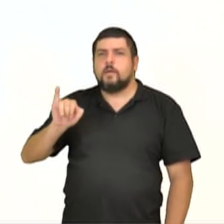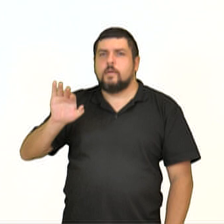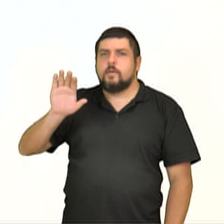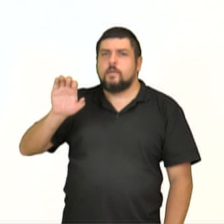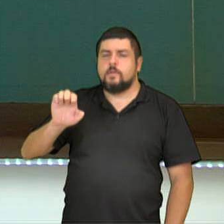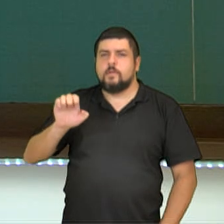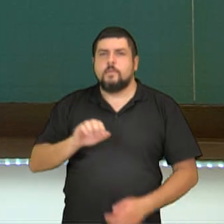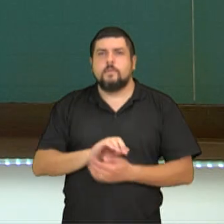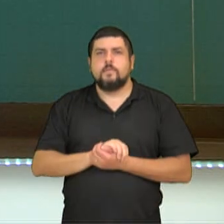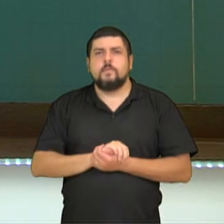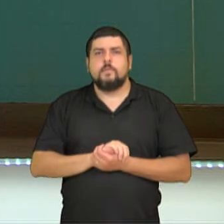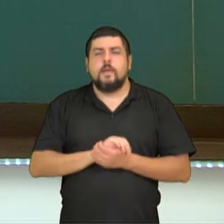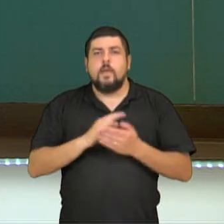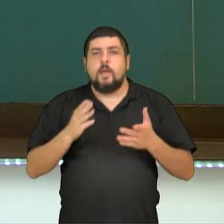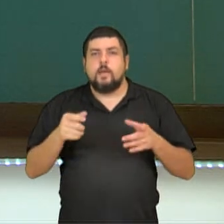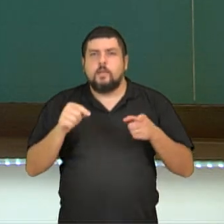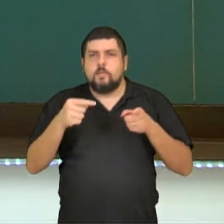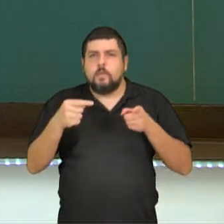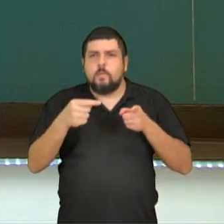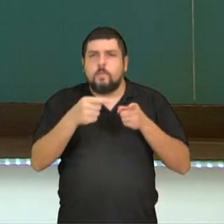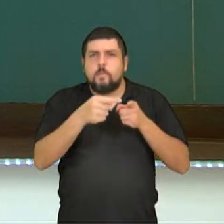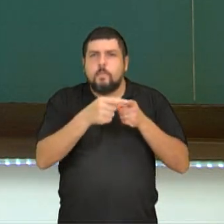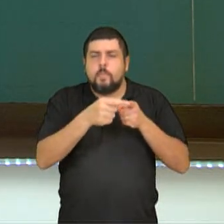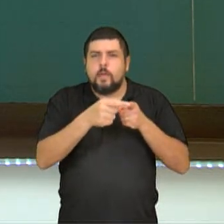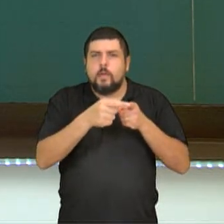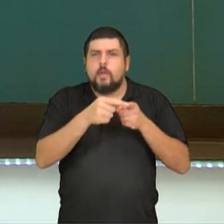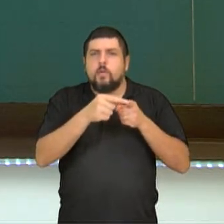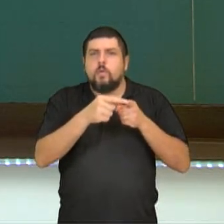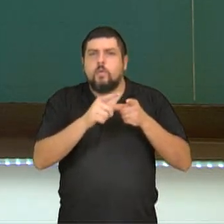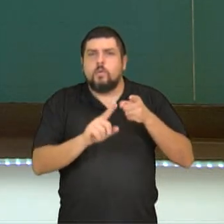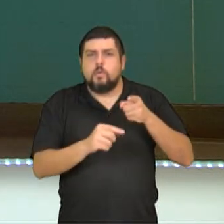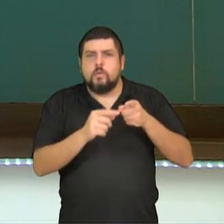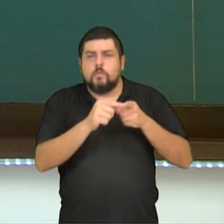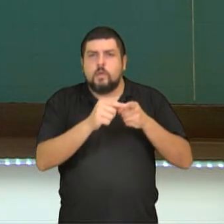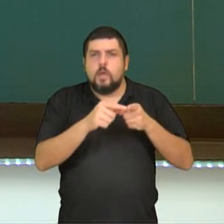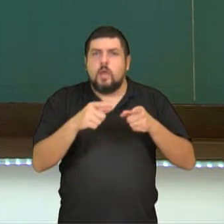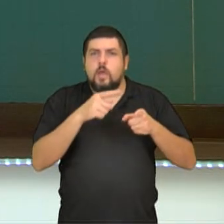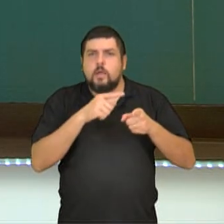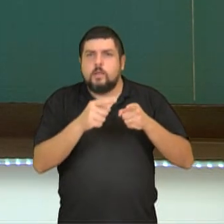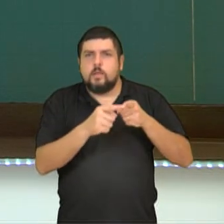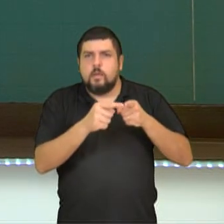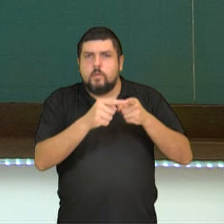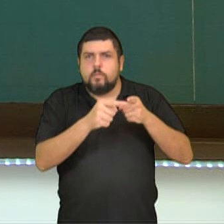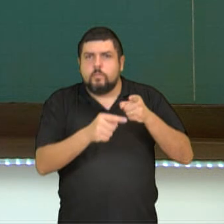faces, né? É o ponto comum a três ou mais arestas, né? O encontro das